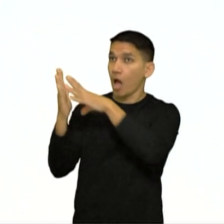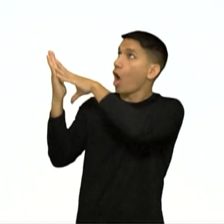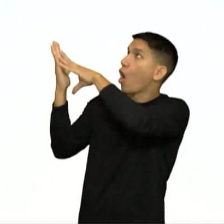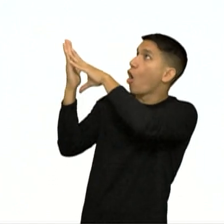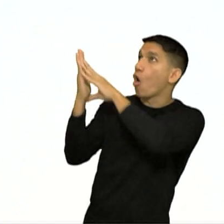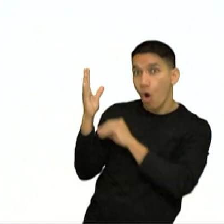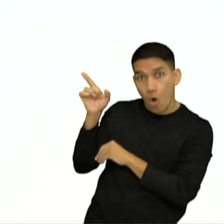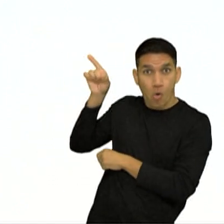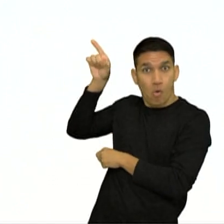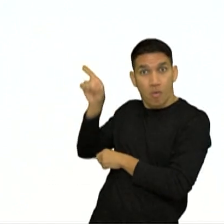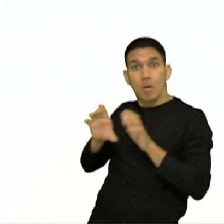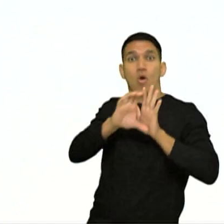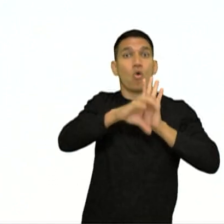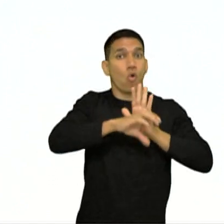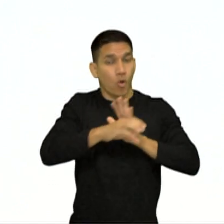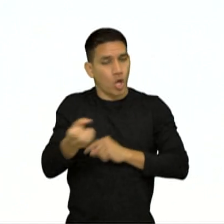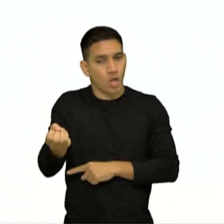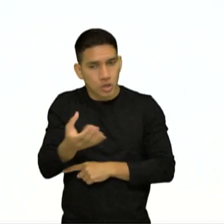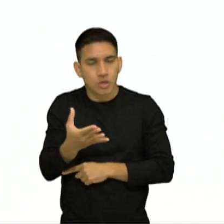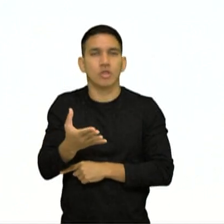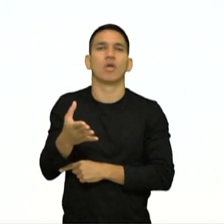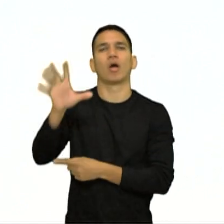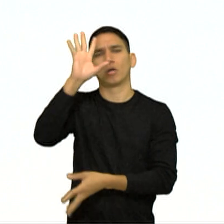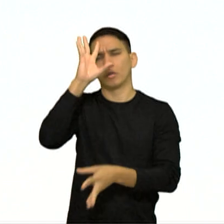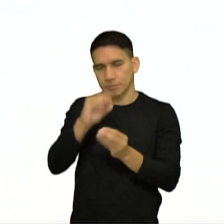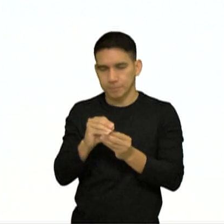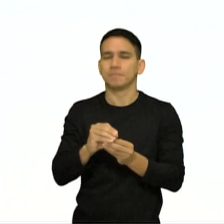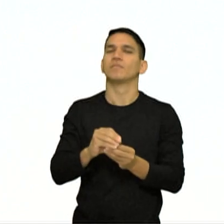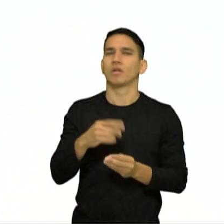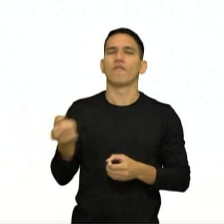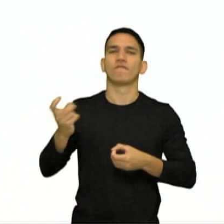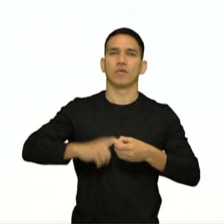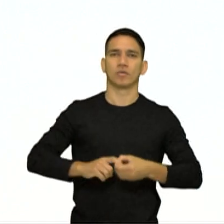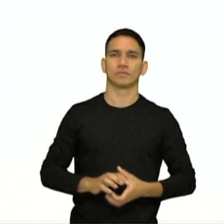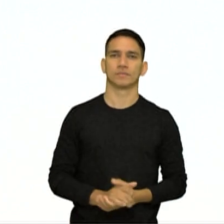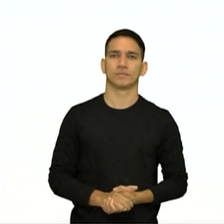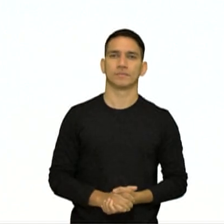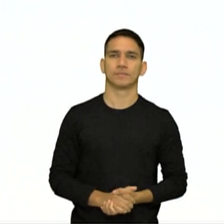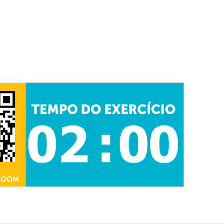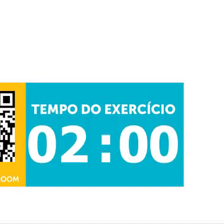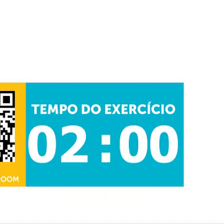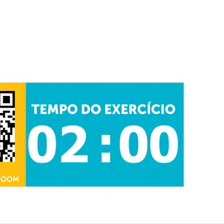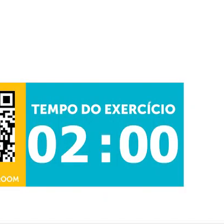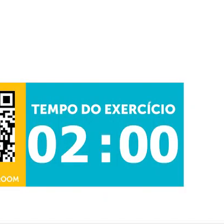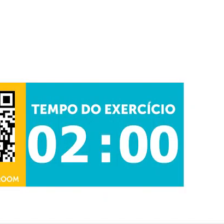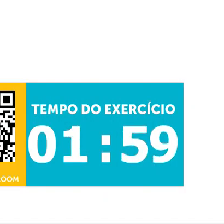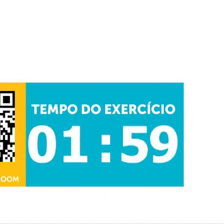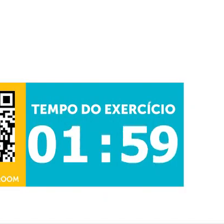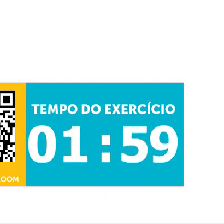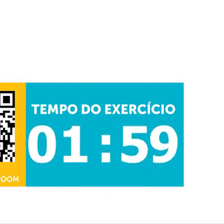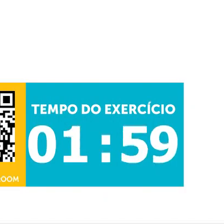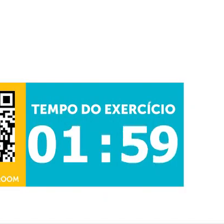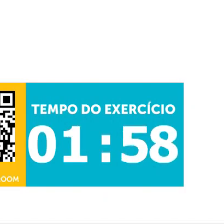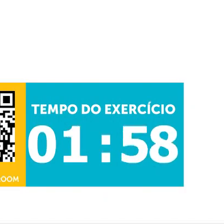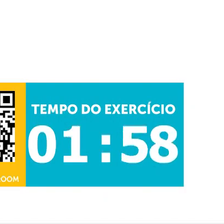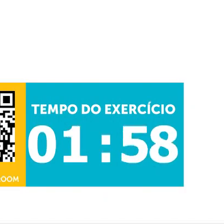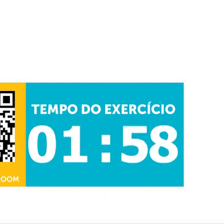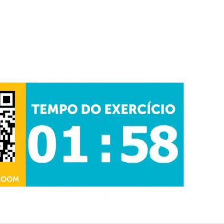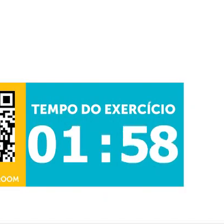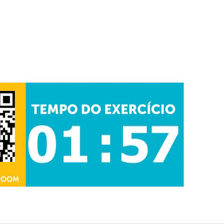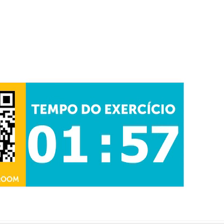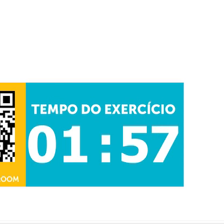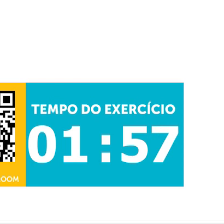semelhantes. xy, 1 meio de xy ao cubo e 1 meio de x ao quadrado y.